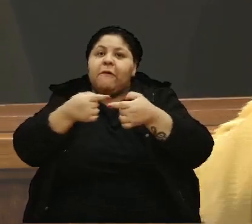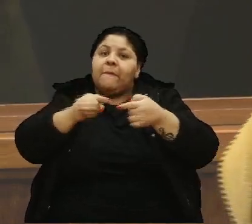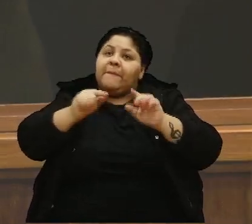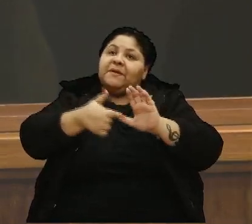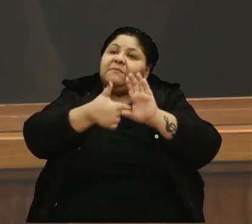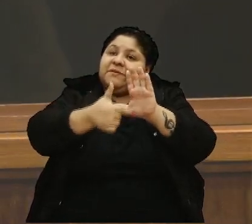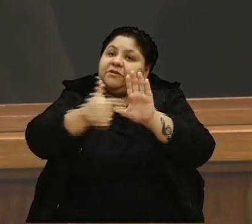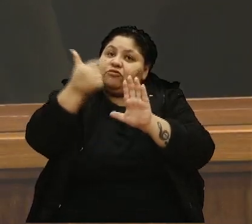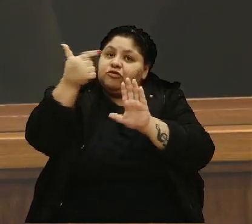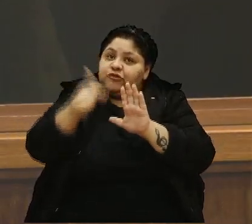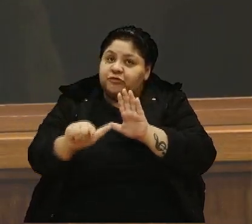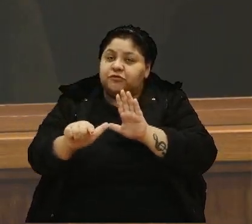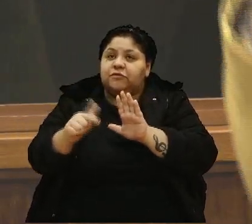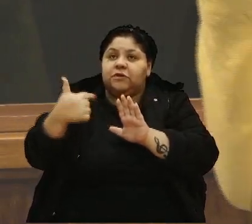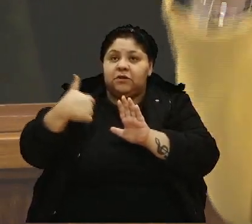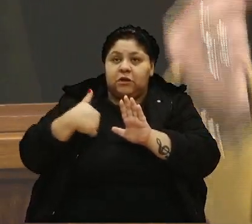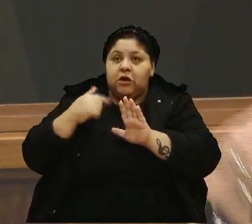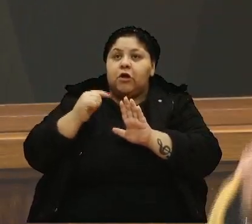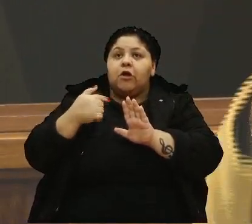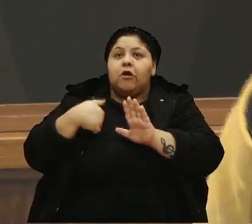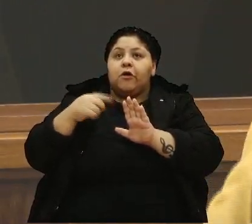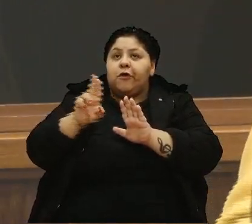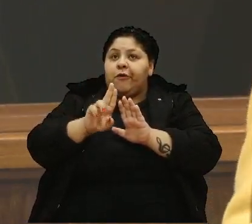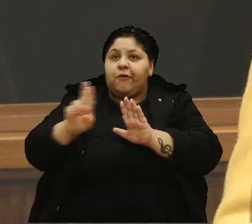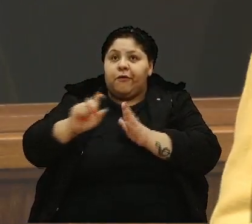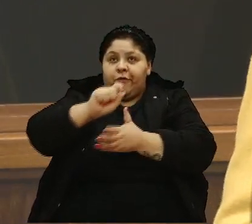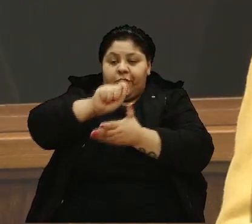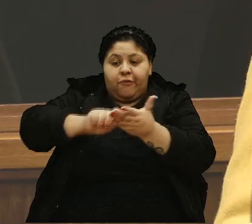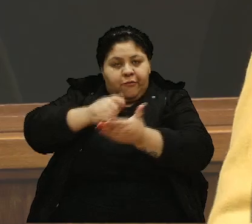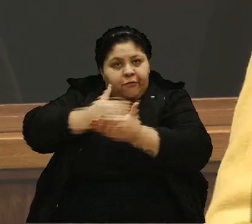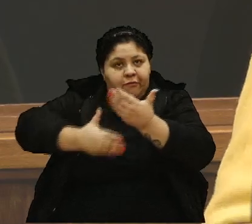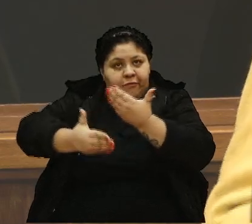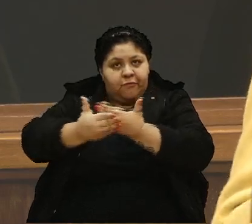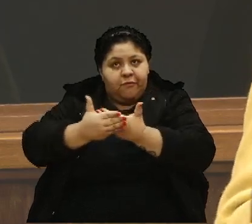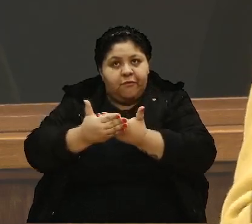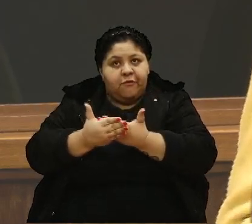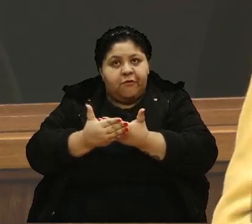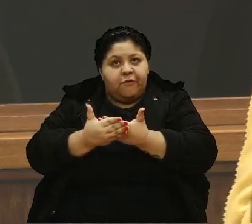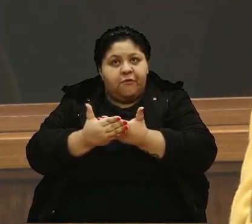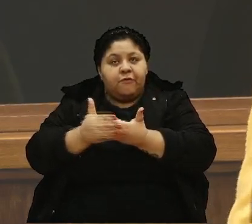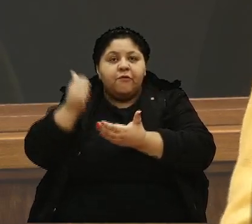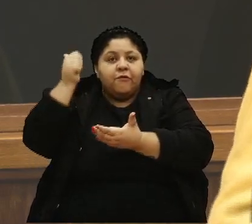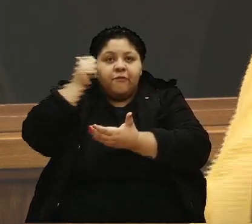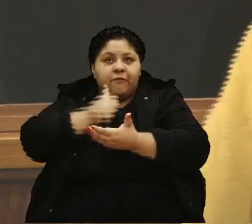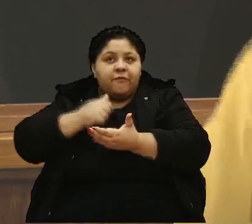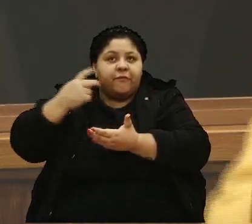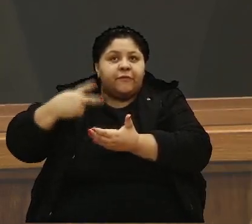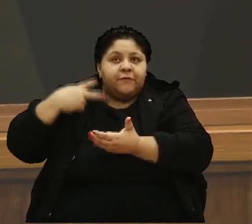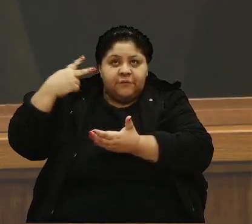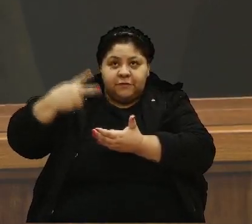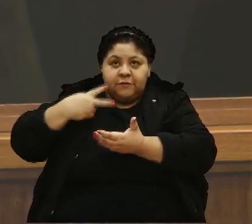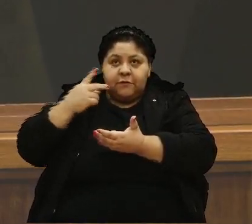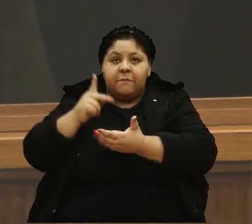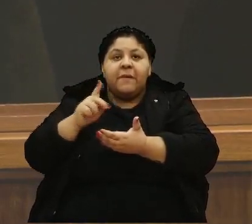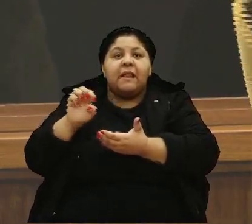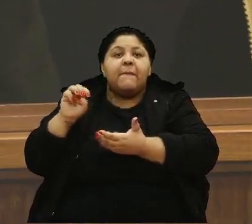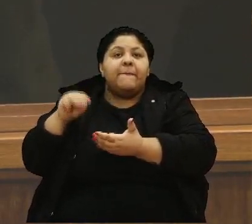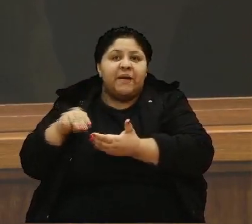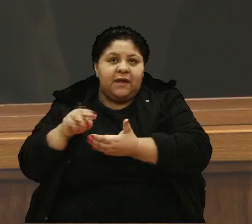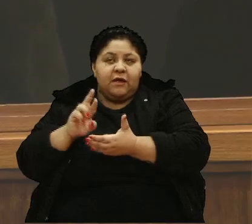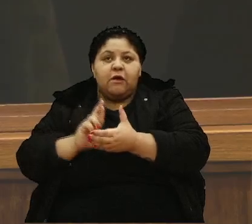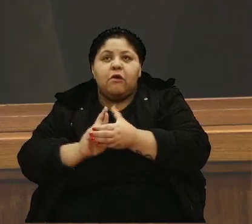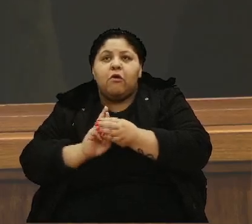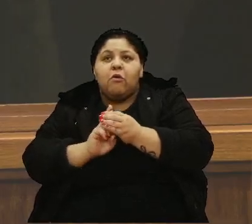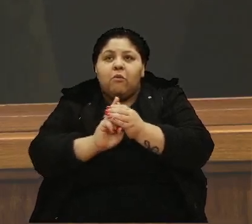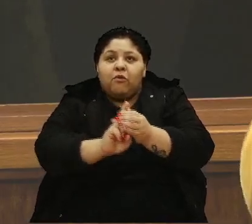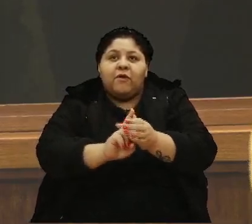reapresentamos. Tá no meu nome também, mas é assinado por todas as mulheres vereadoras, pela PEN. Agora,